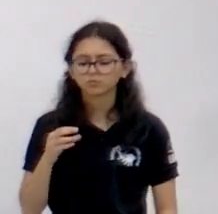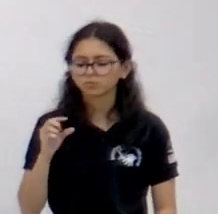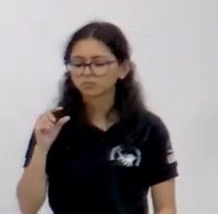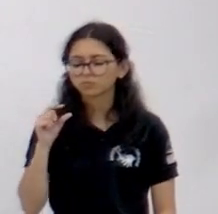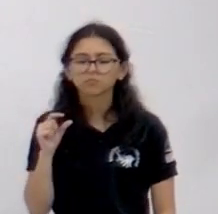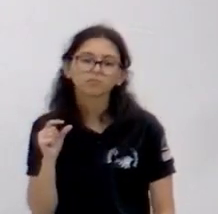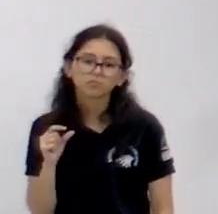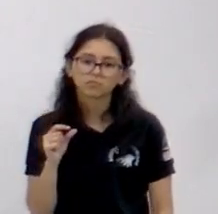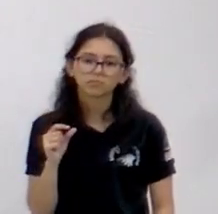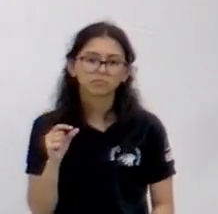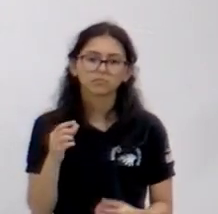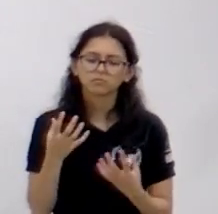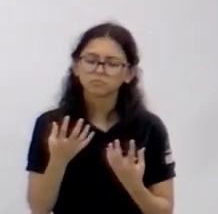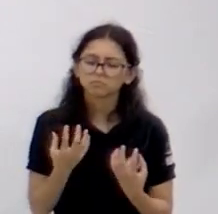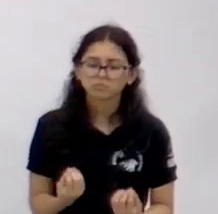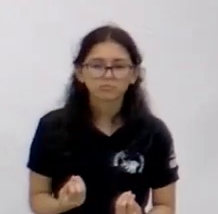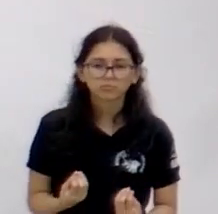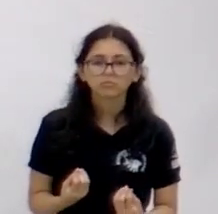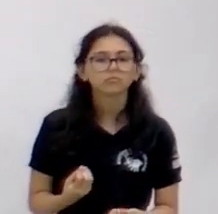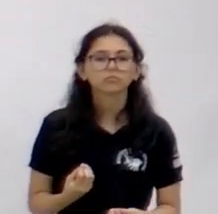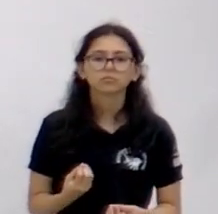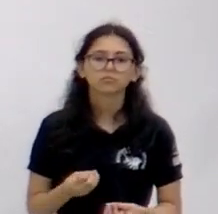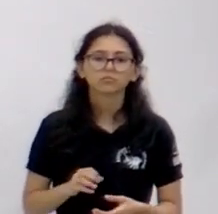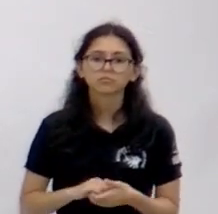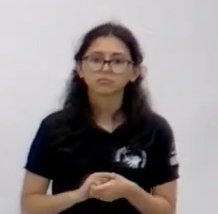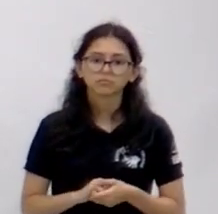fracos, desprotegidos, desguarnecidos.